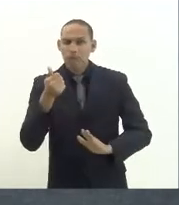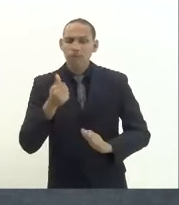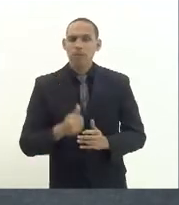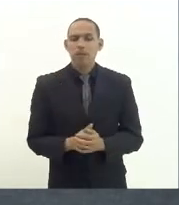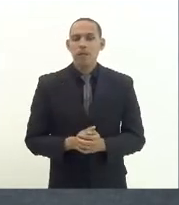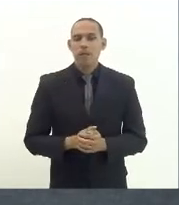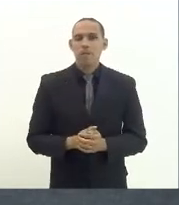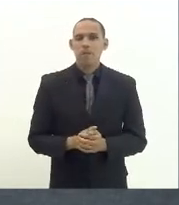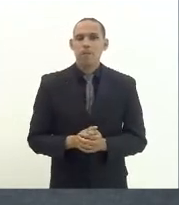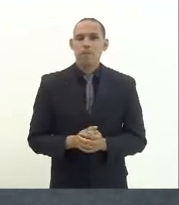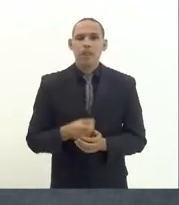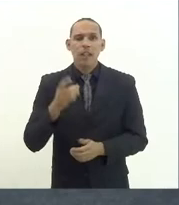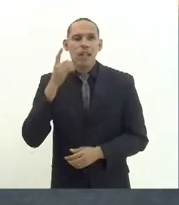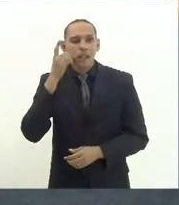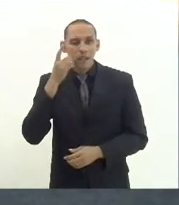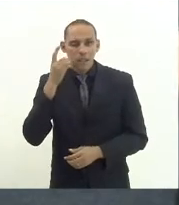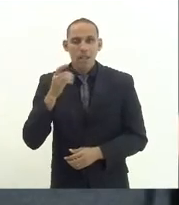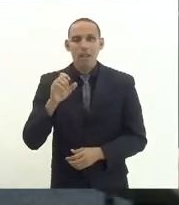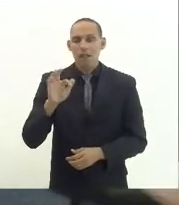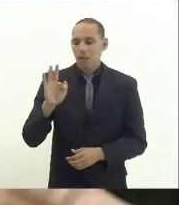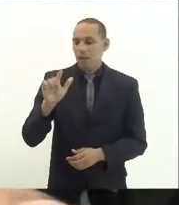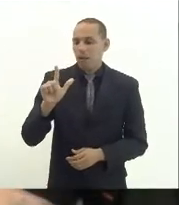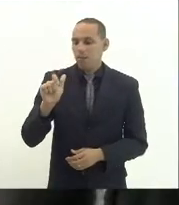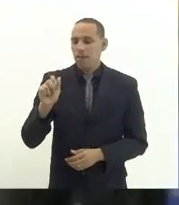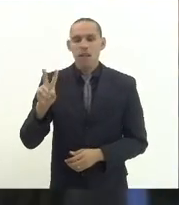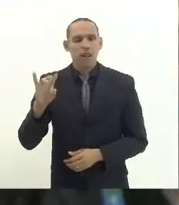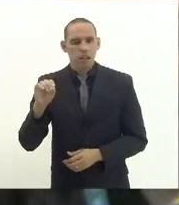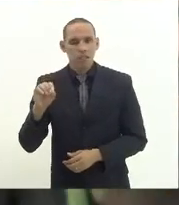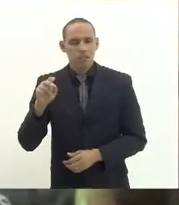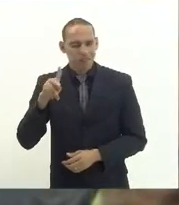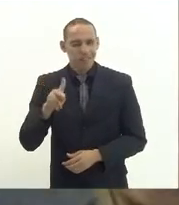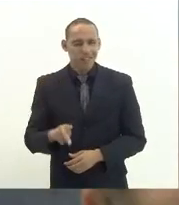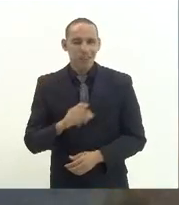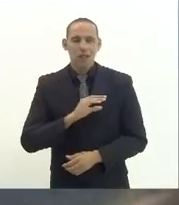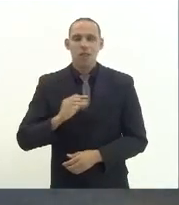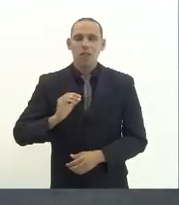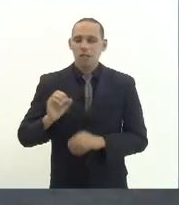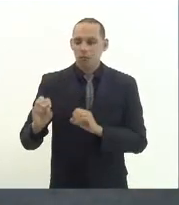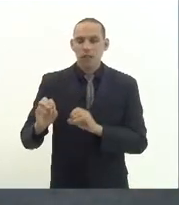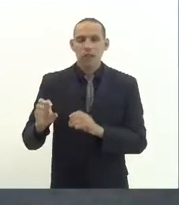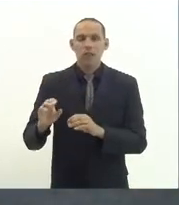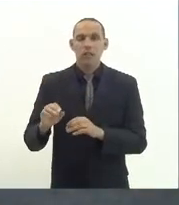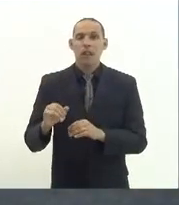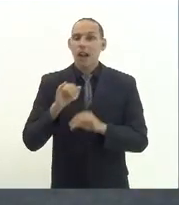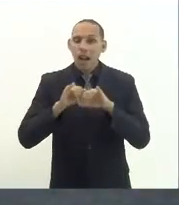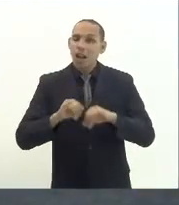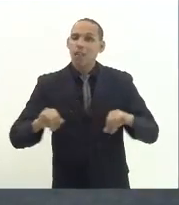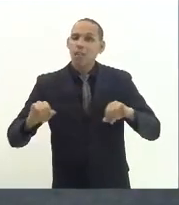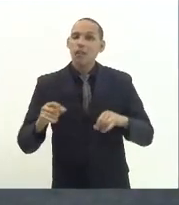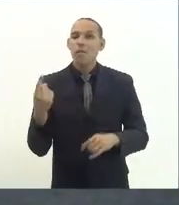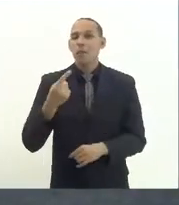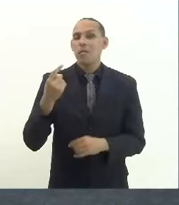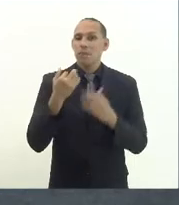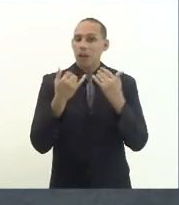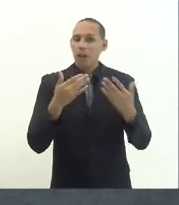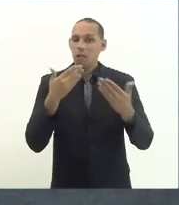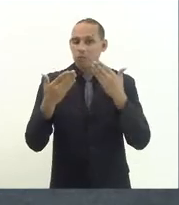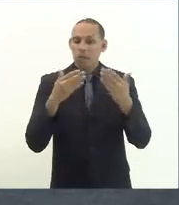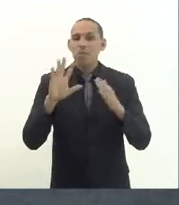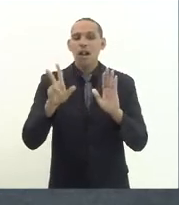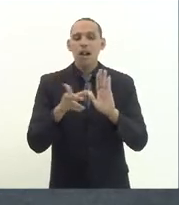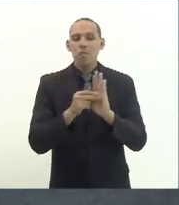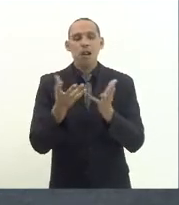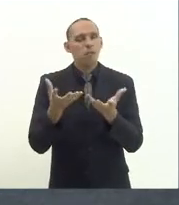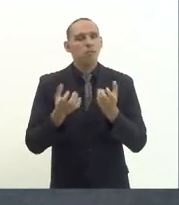o deputado Flávio serafini que Preside a comissão de educação anunciaria a primeira audiência pública mas sem coleira